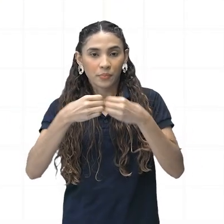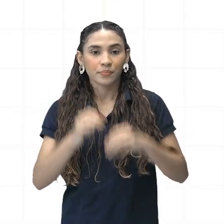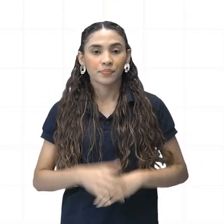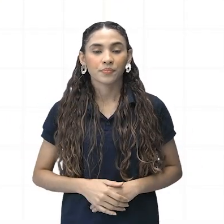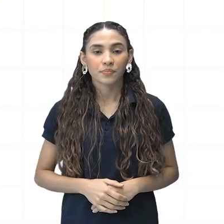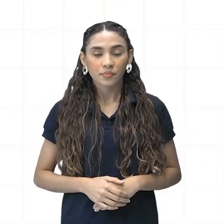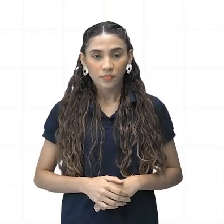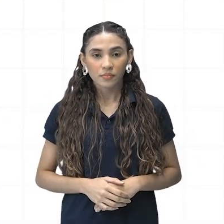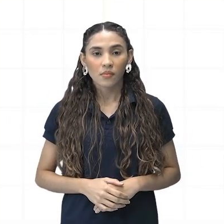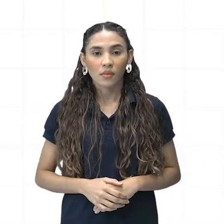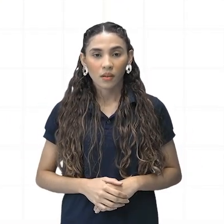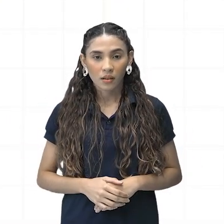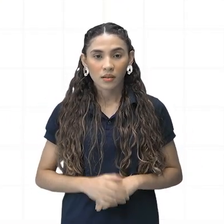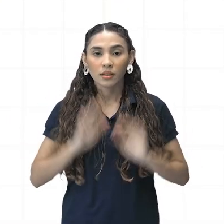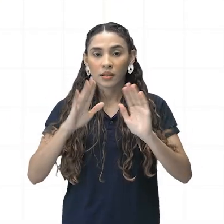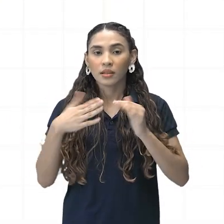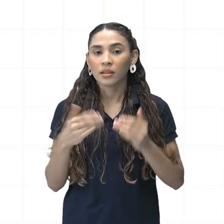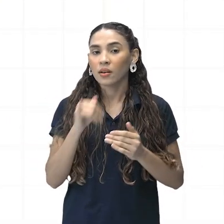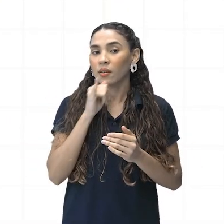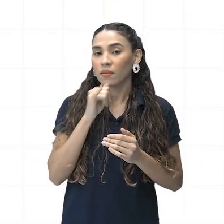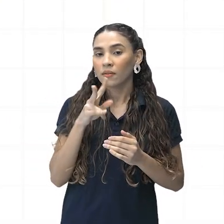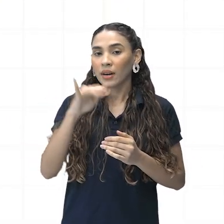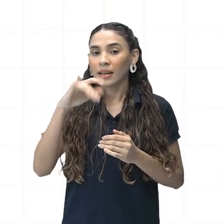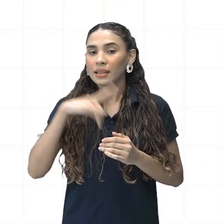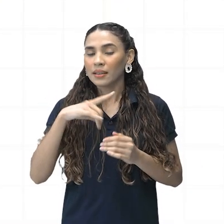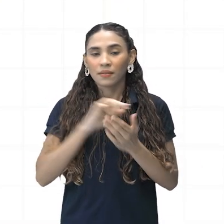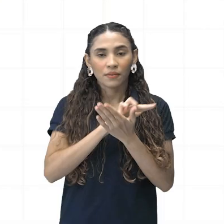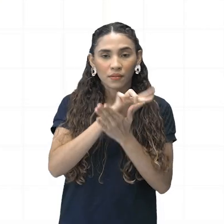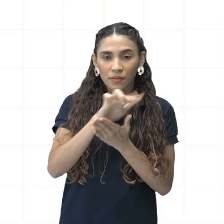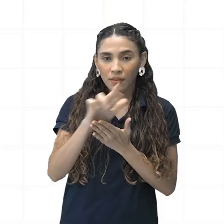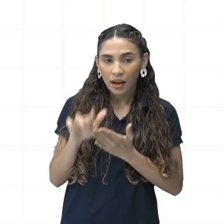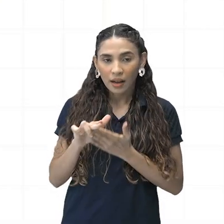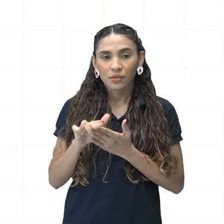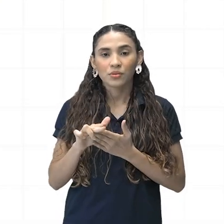justapostos, certo? Então, eu vou ter vários retângulos,